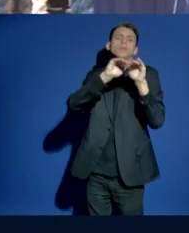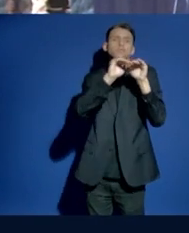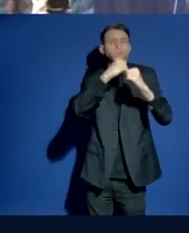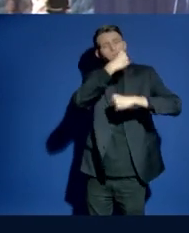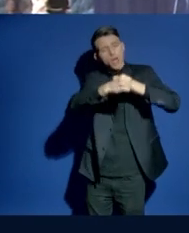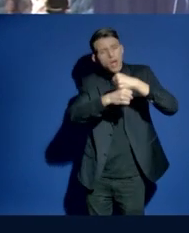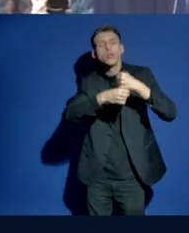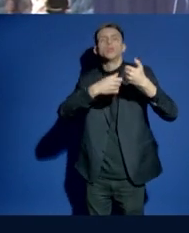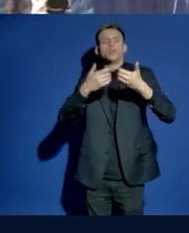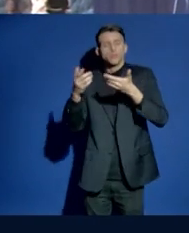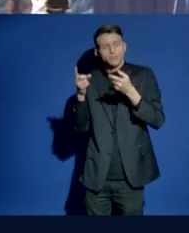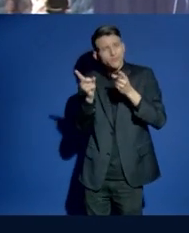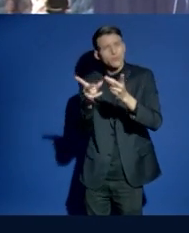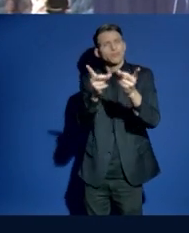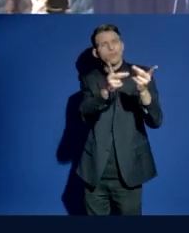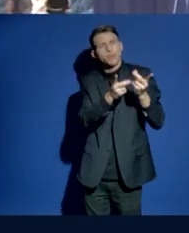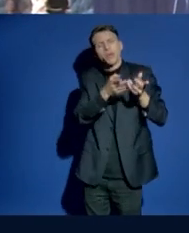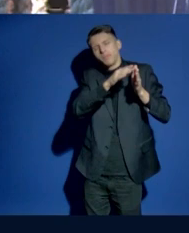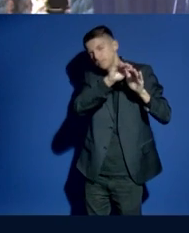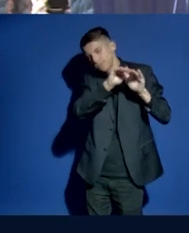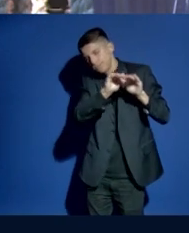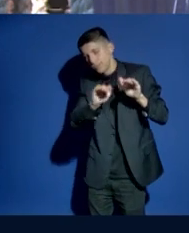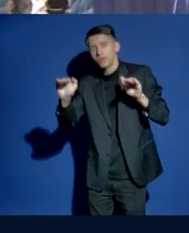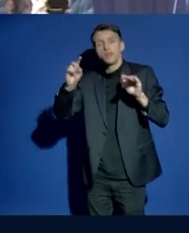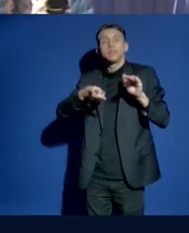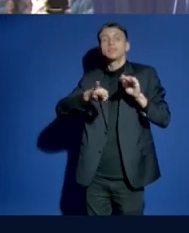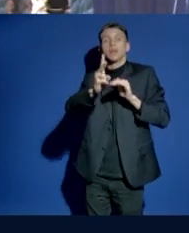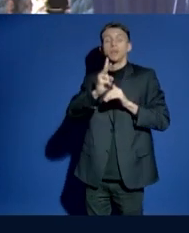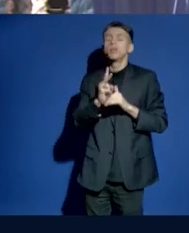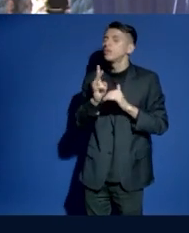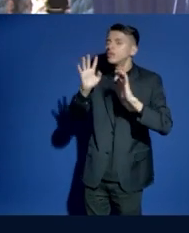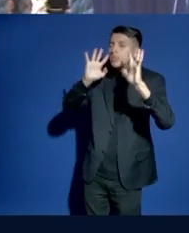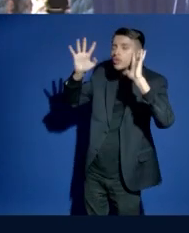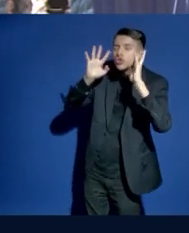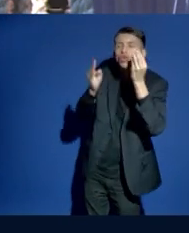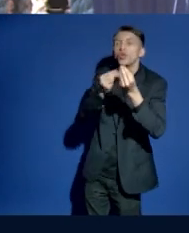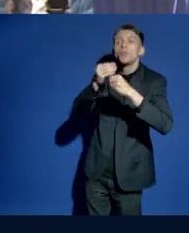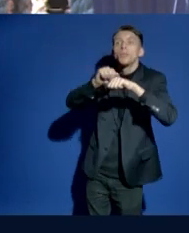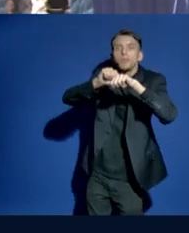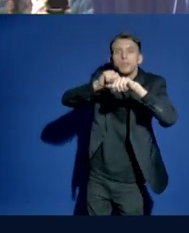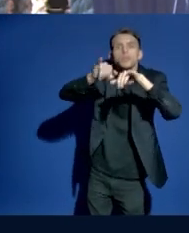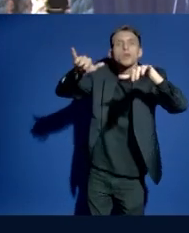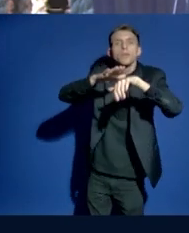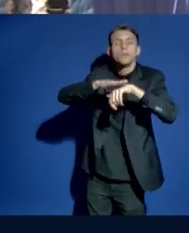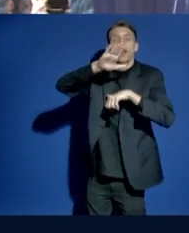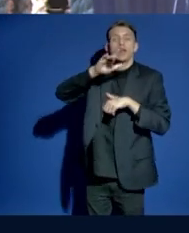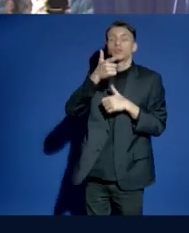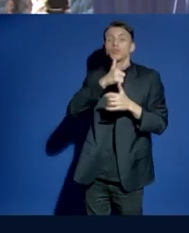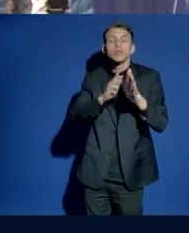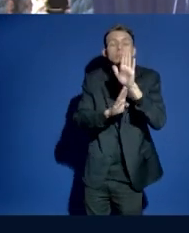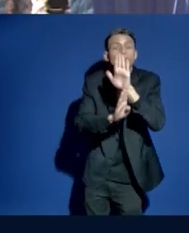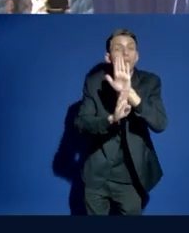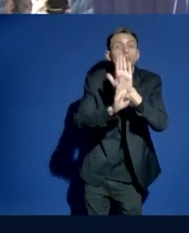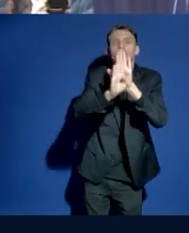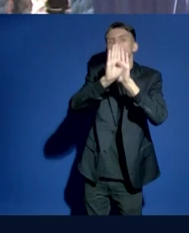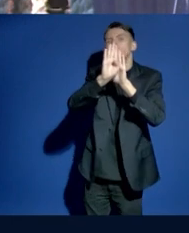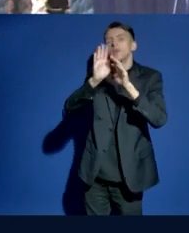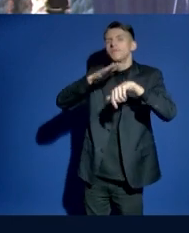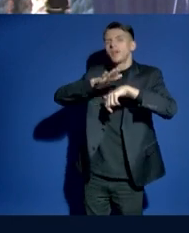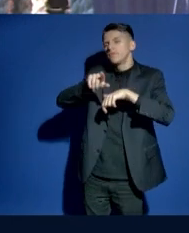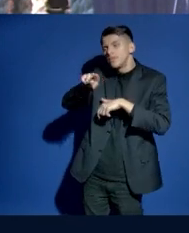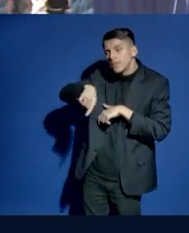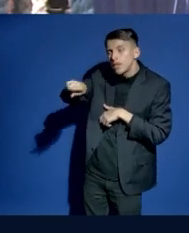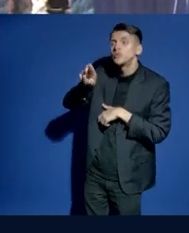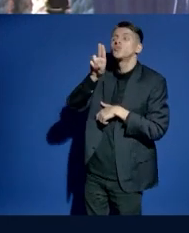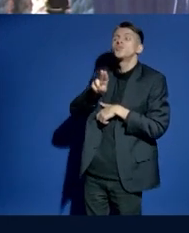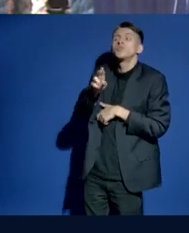ano por outro motivo né pela região como é que vocês imaginam escoar isso e escalar essa produção dado